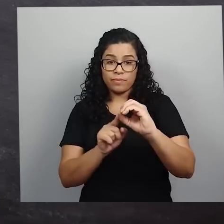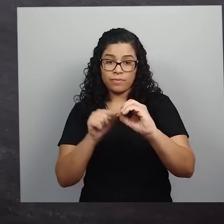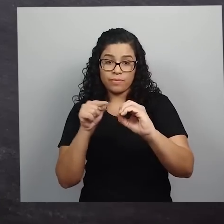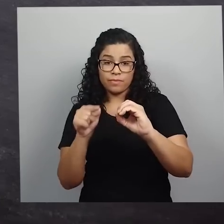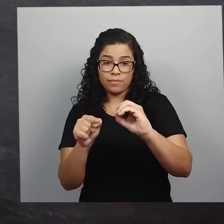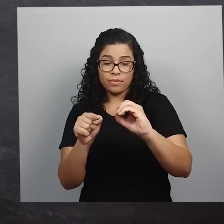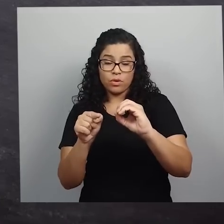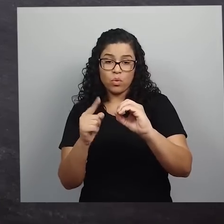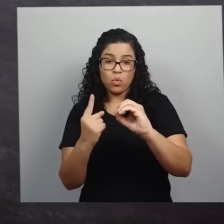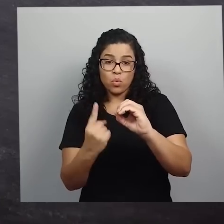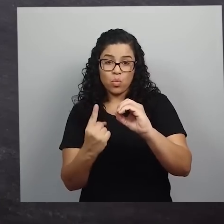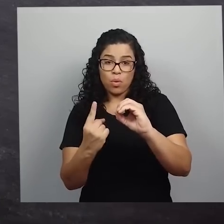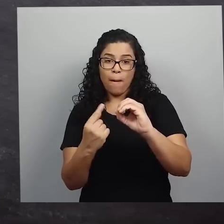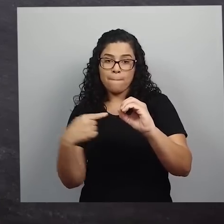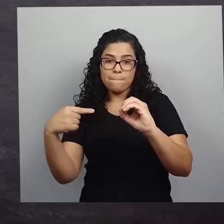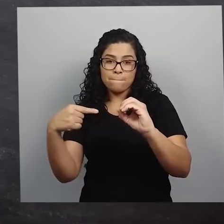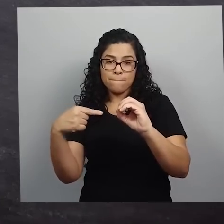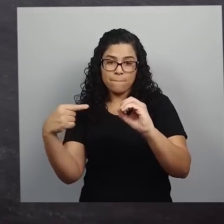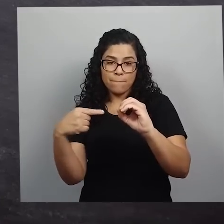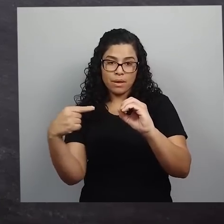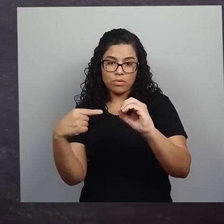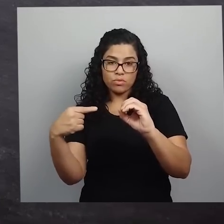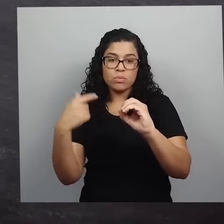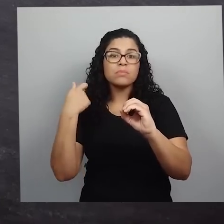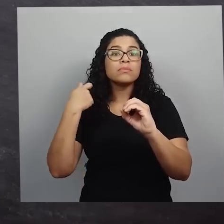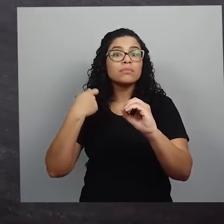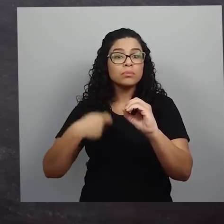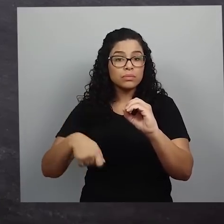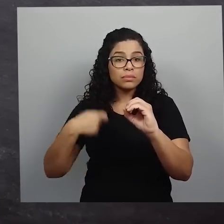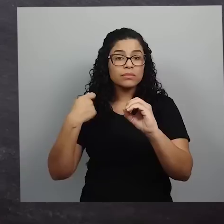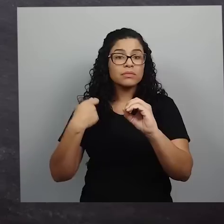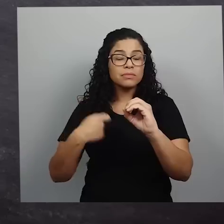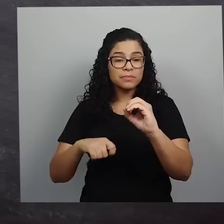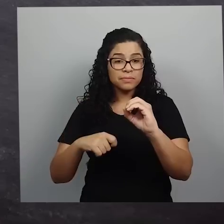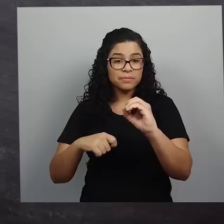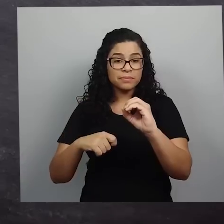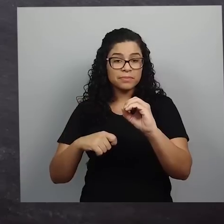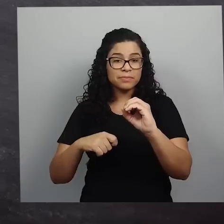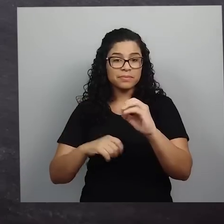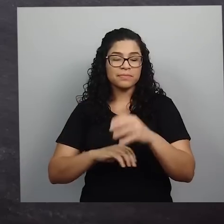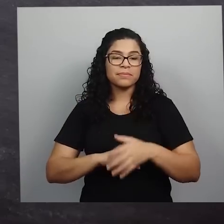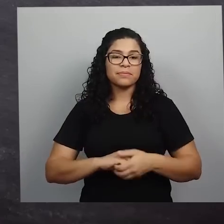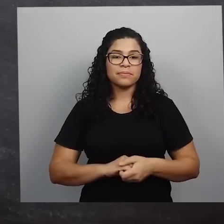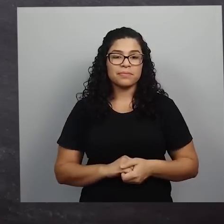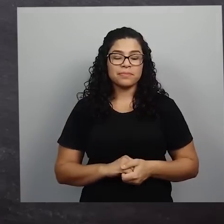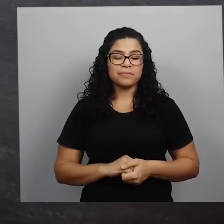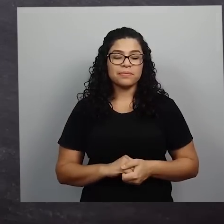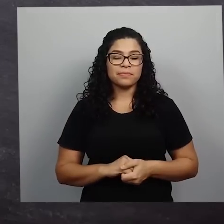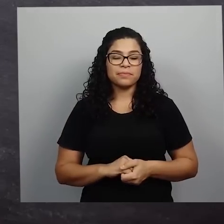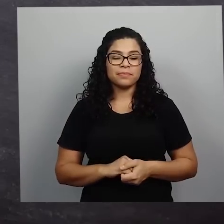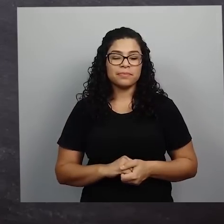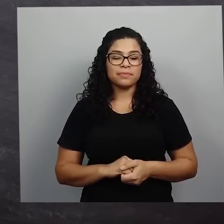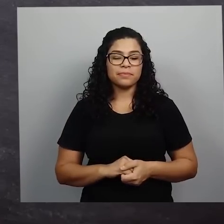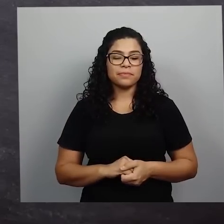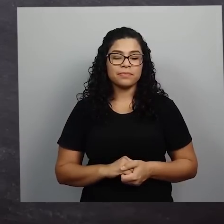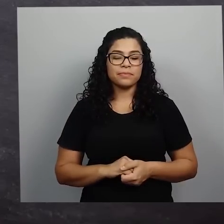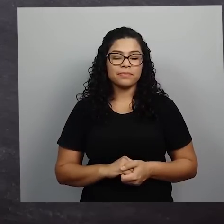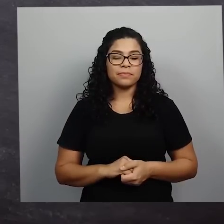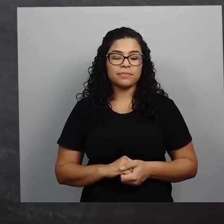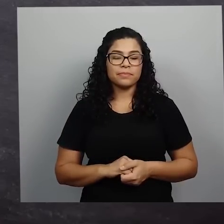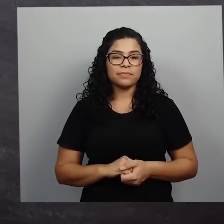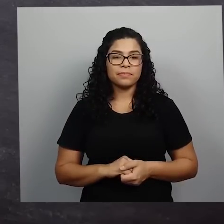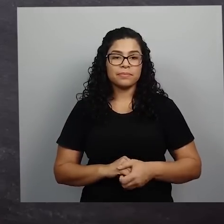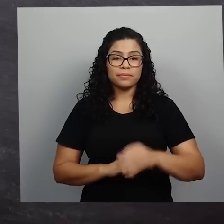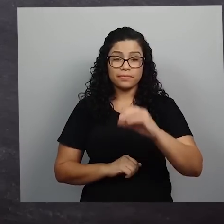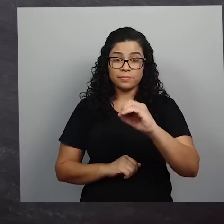lado direito, a partir do 0, eles são os números que nós conhecemos normalmente. Já esses daqui